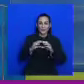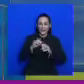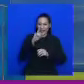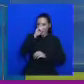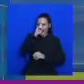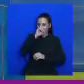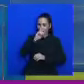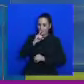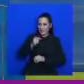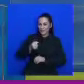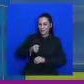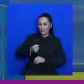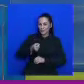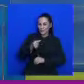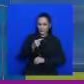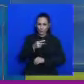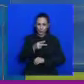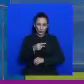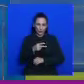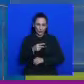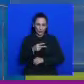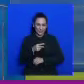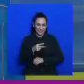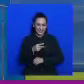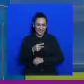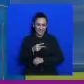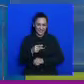Bola amarela número 12.